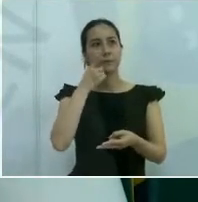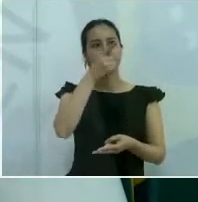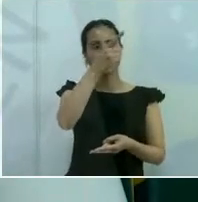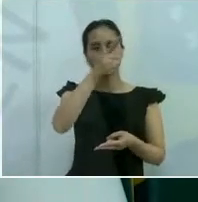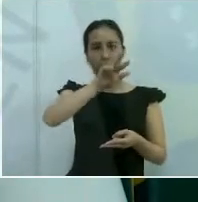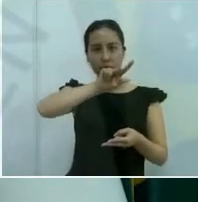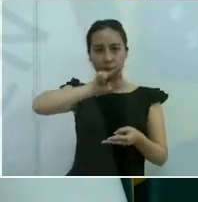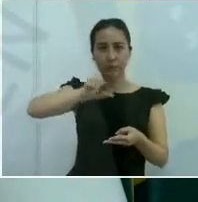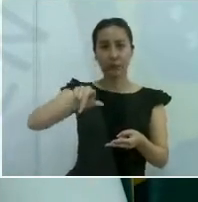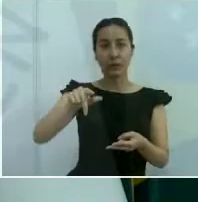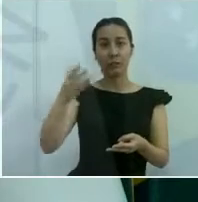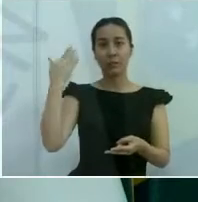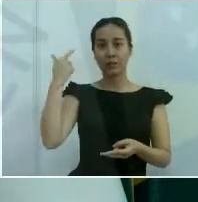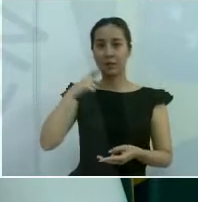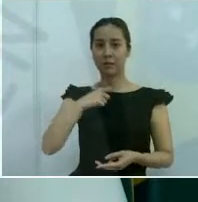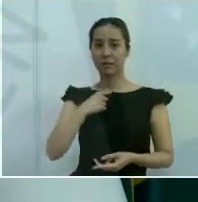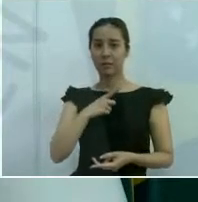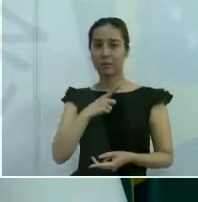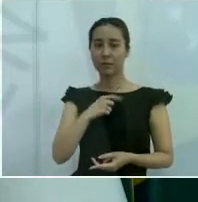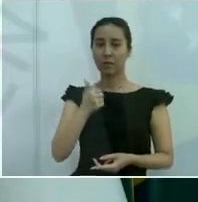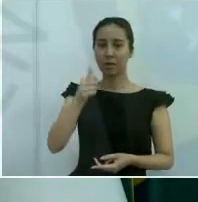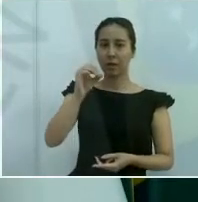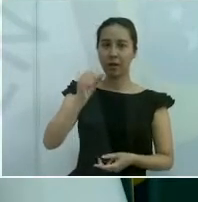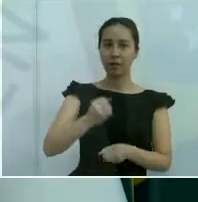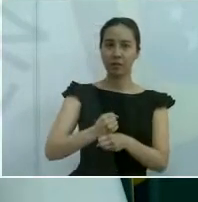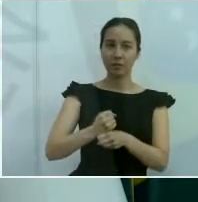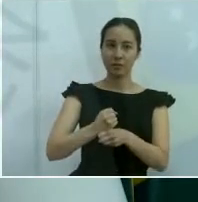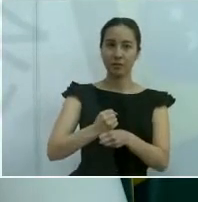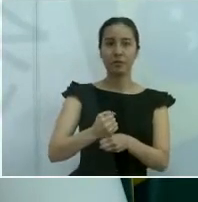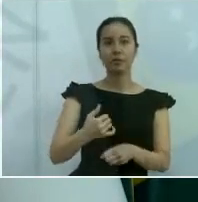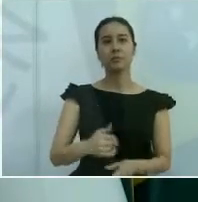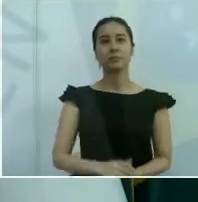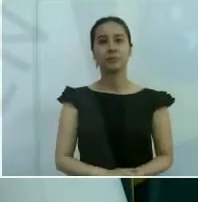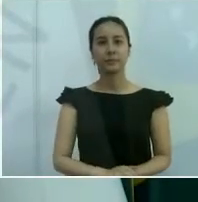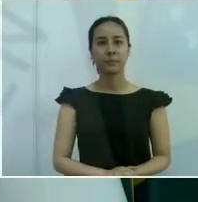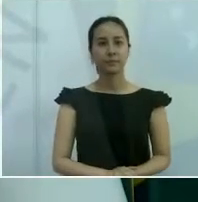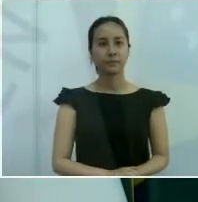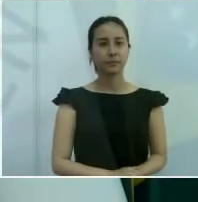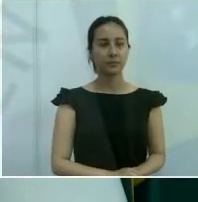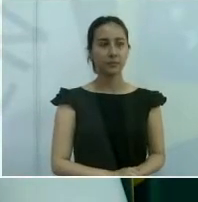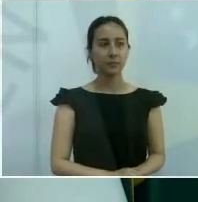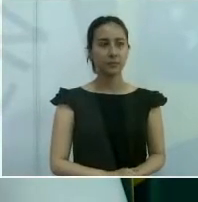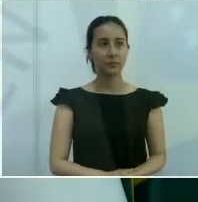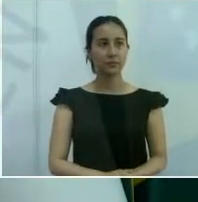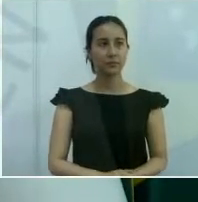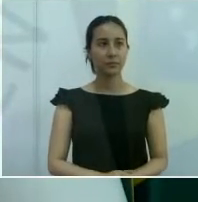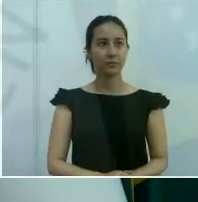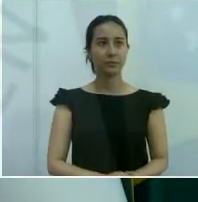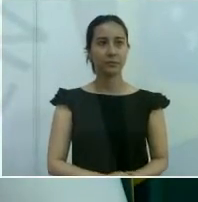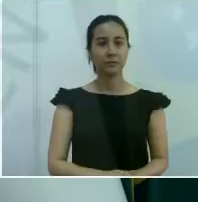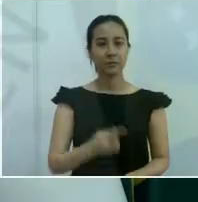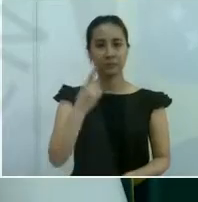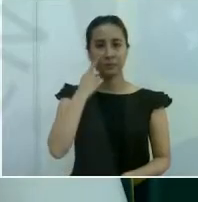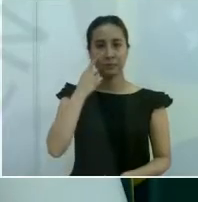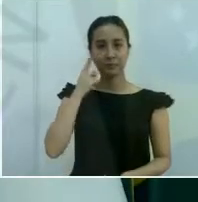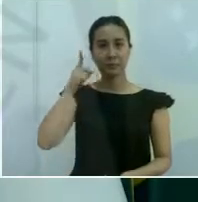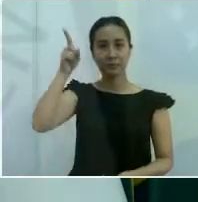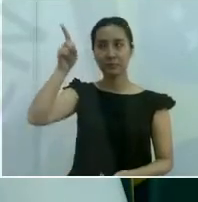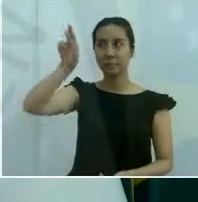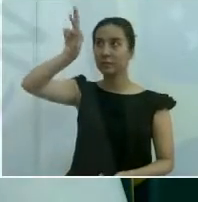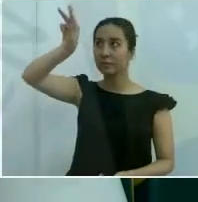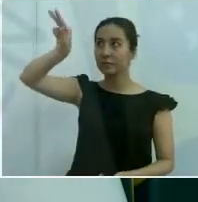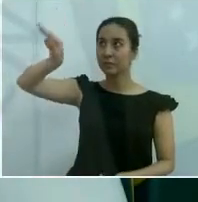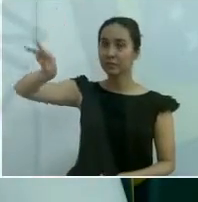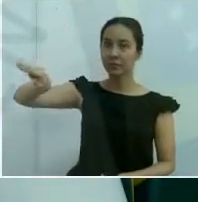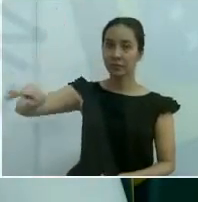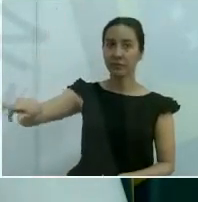anos ernesto hermínia e josé pina henriqueta esse é o pessoal que estava acompanhando